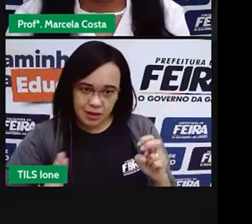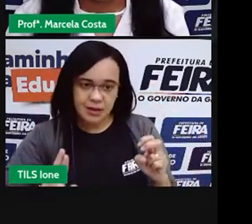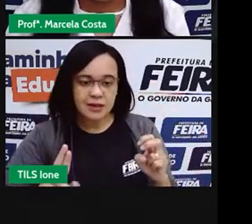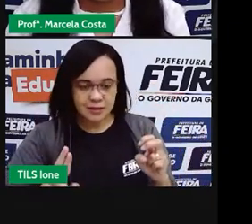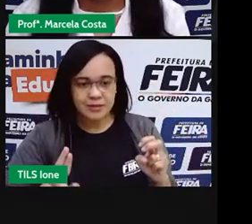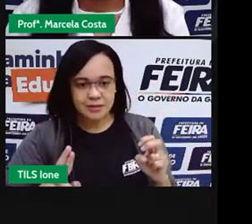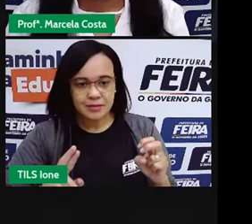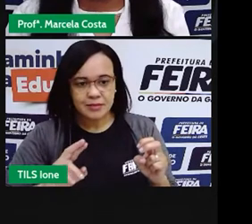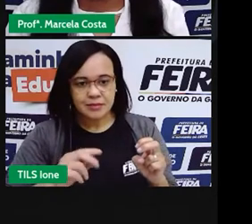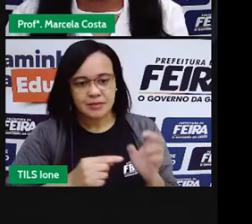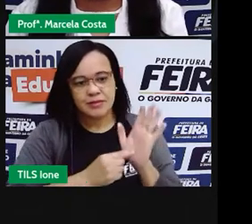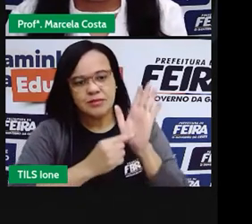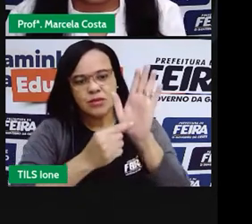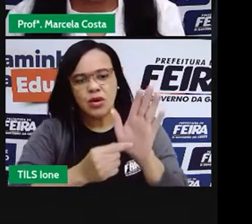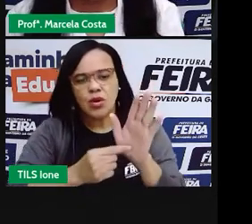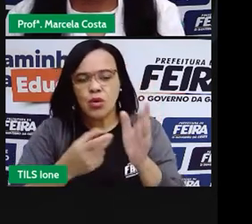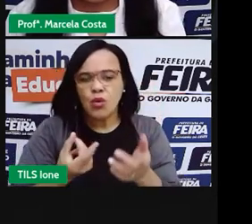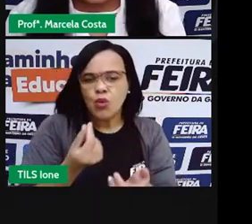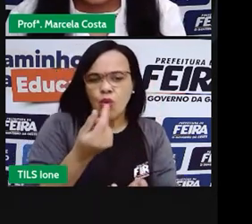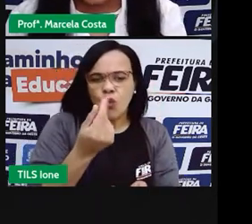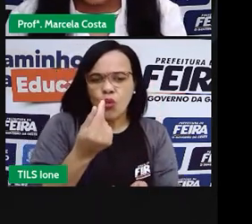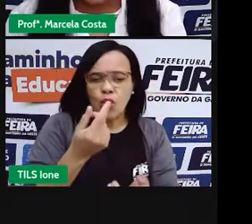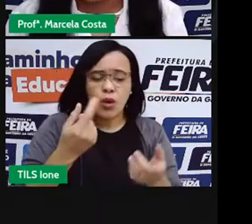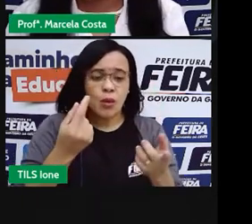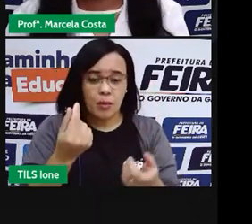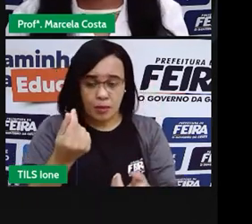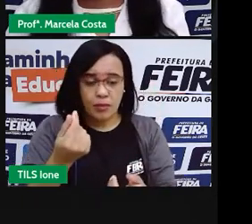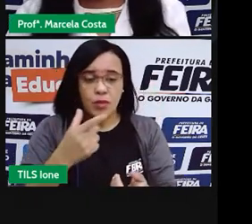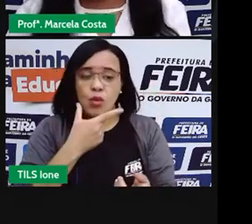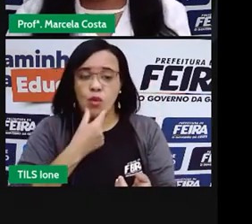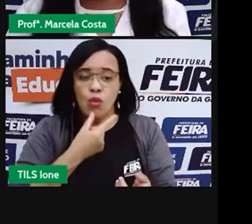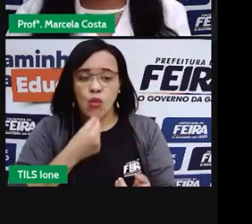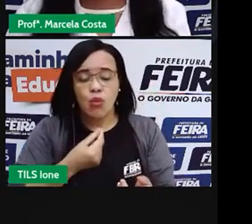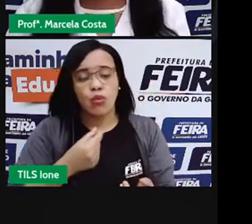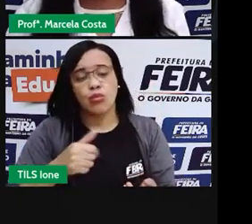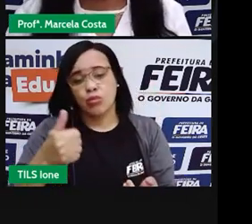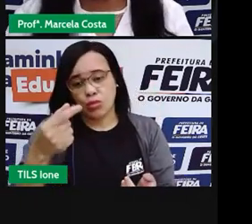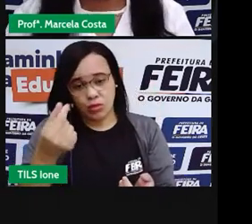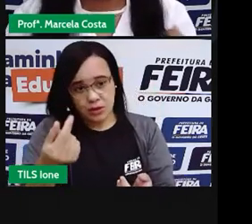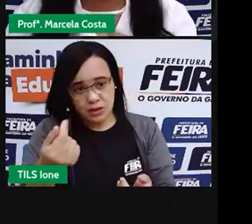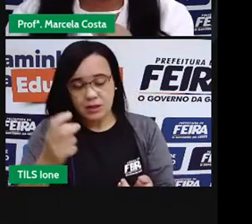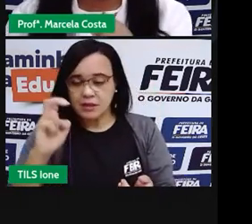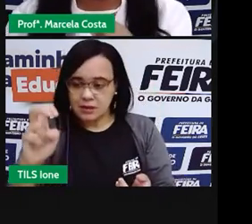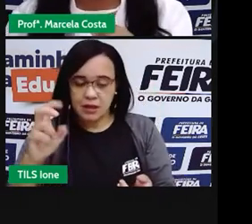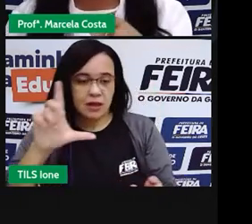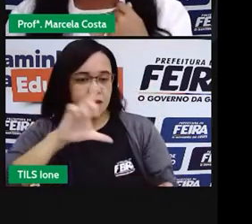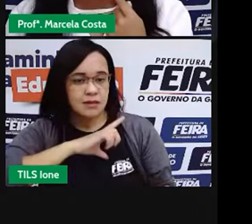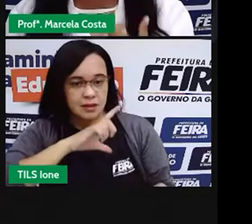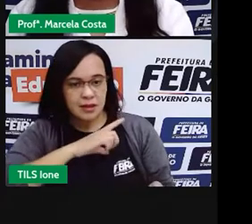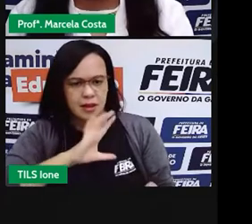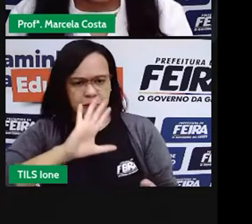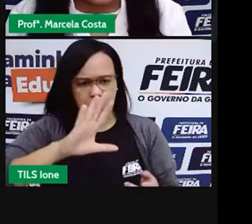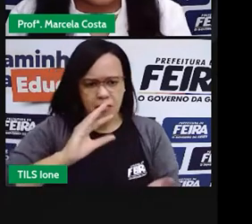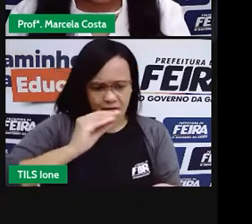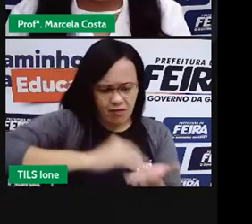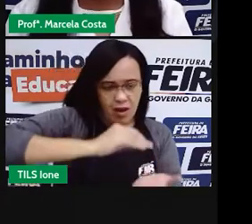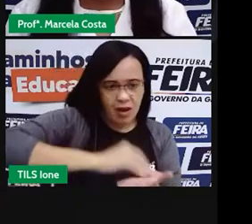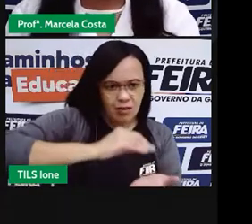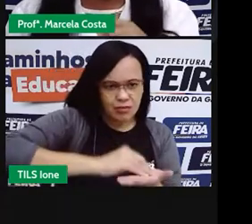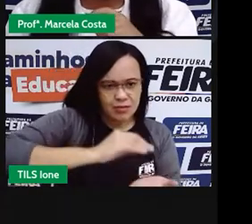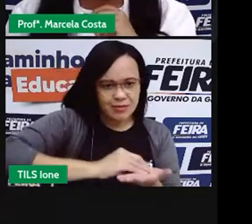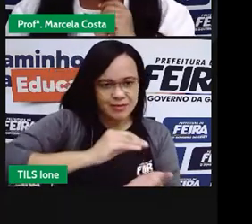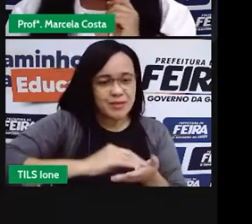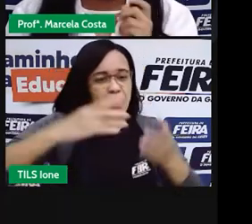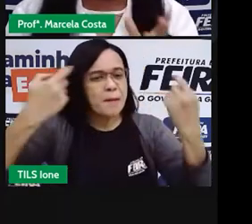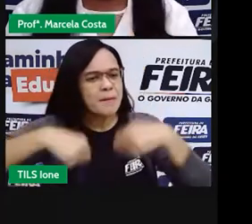representando aí o valor que o Thiago tem, R$5. E quanto é que ele precisa?